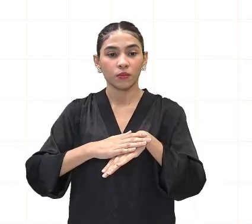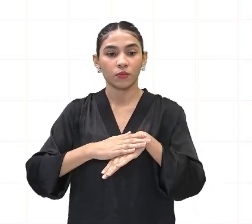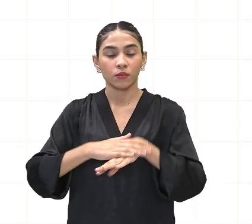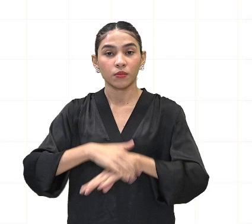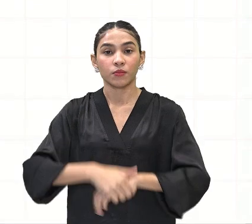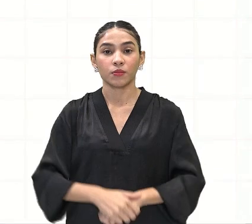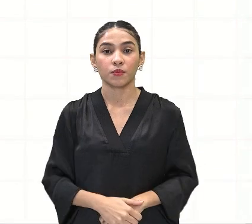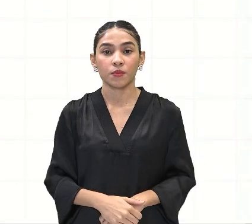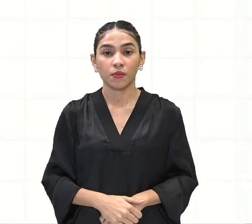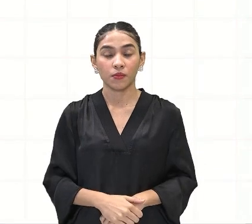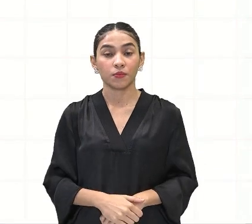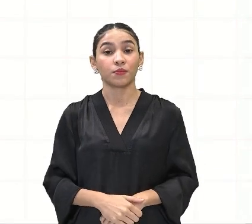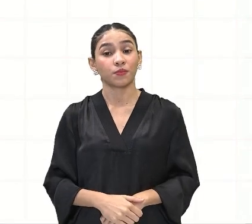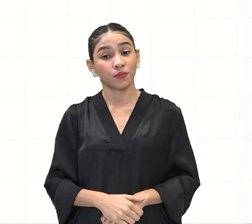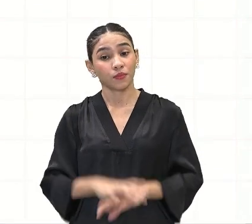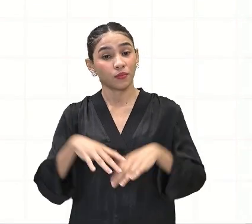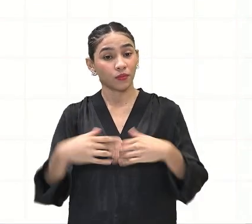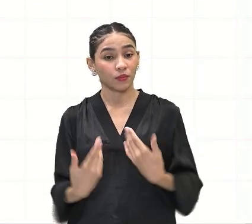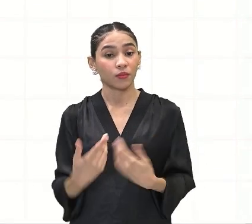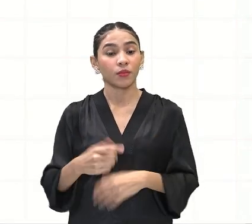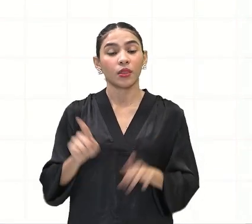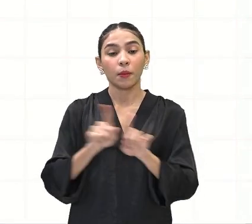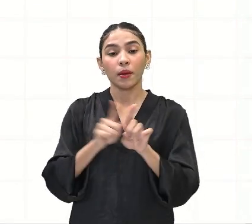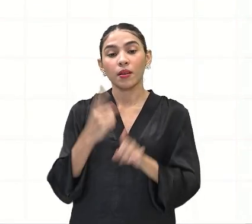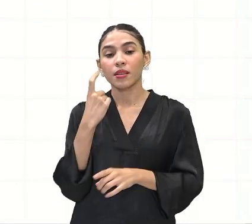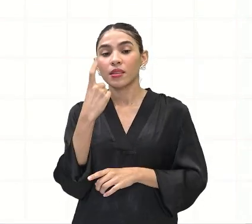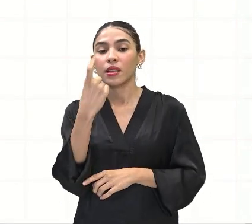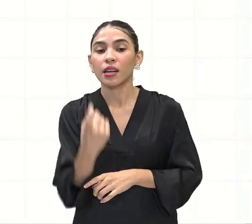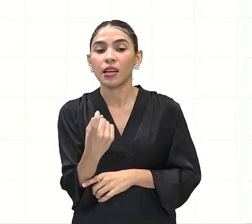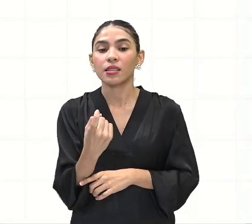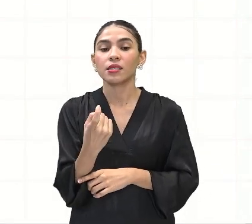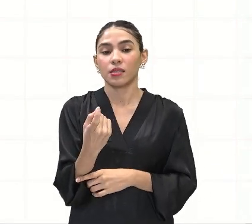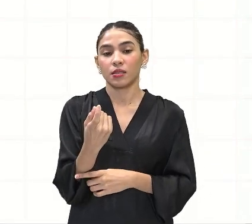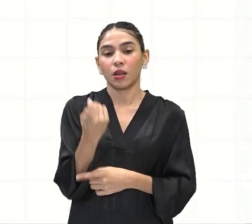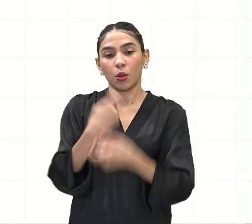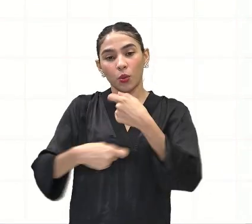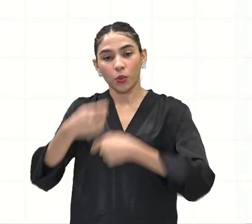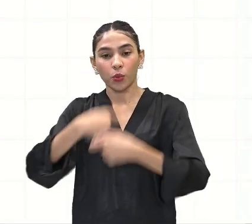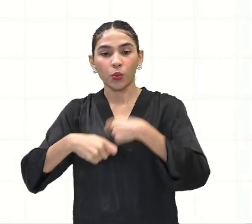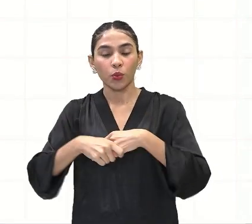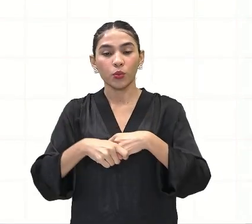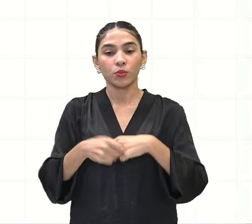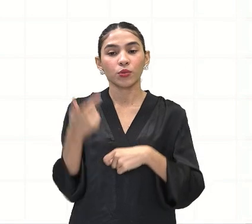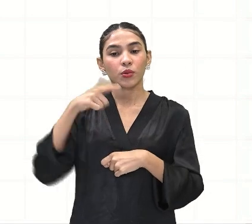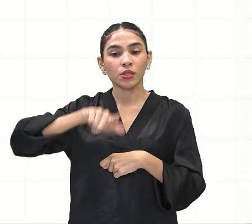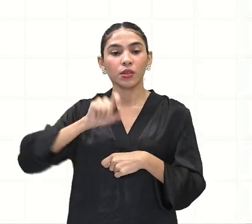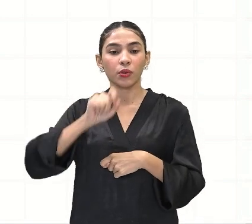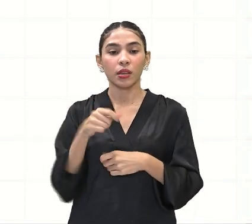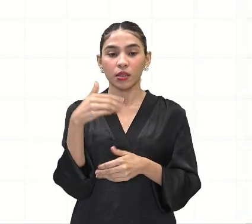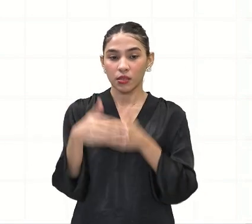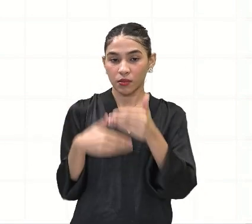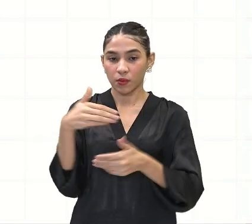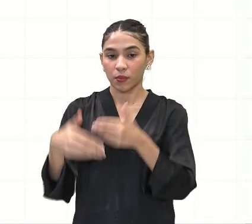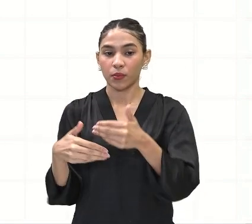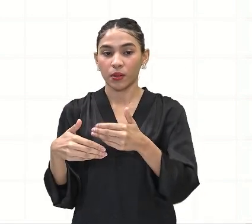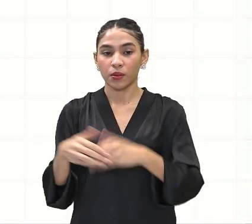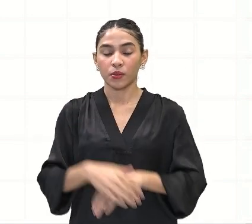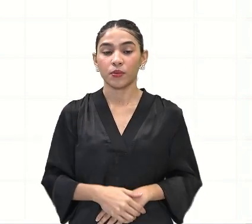iniciativa, e a busca pelo lucro garantiriam o desenvolvimento